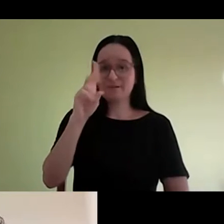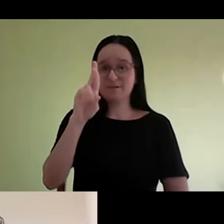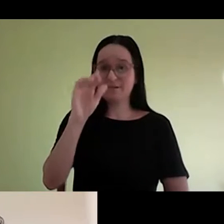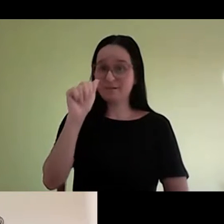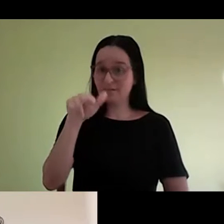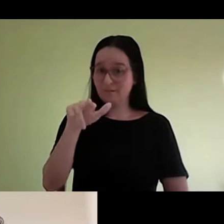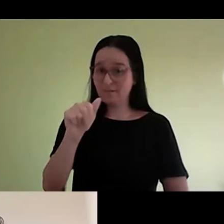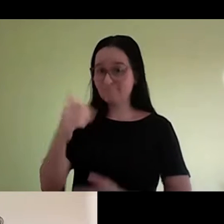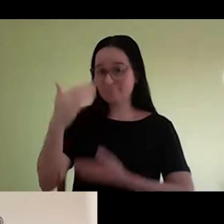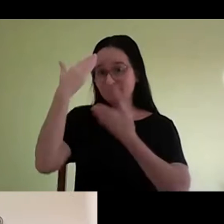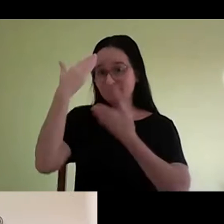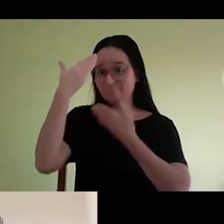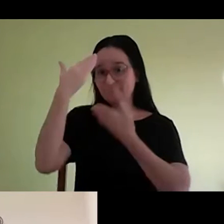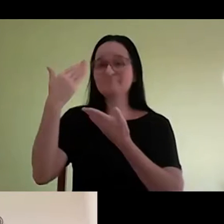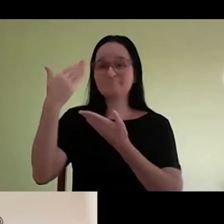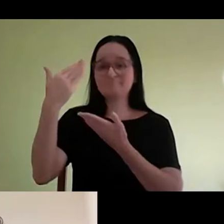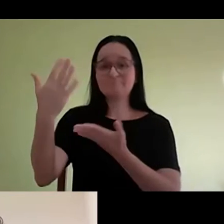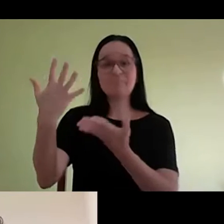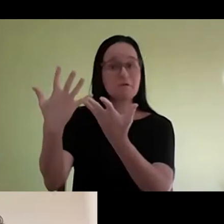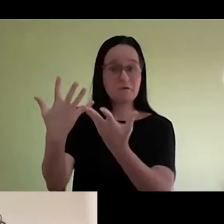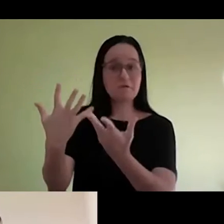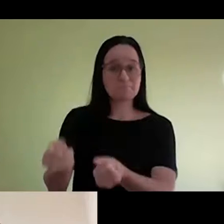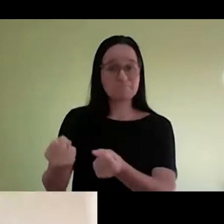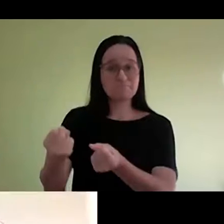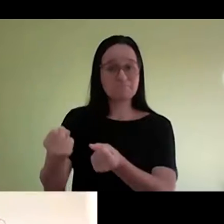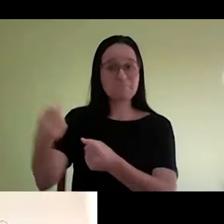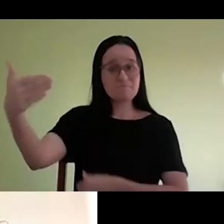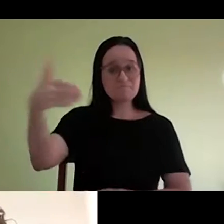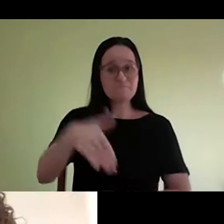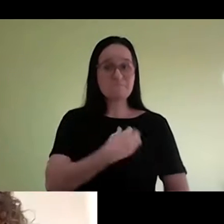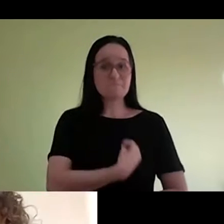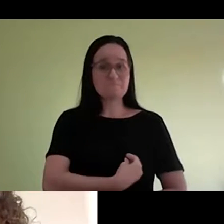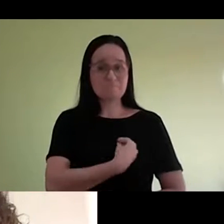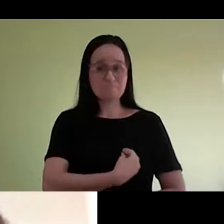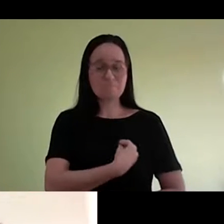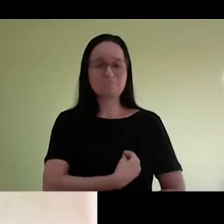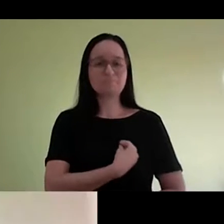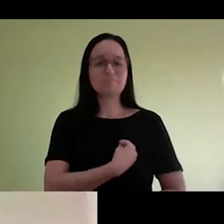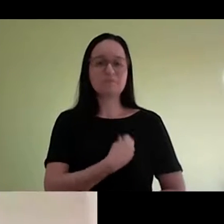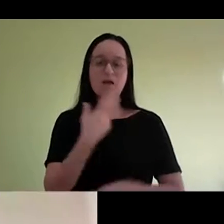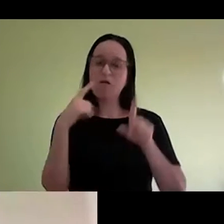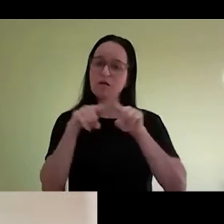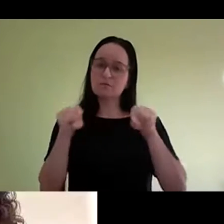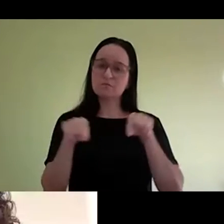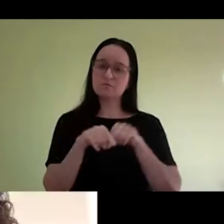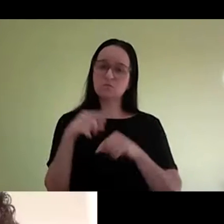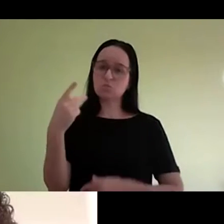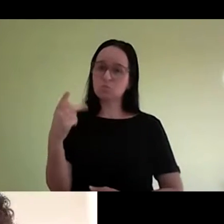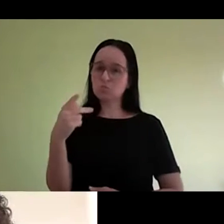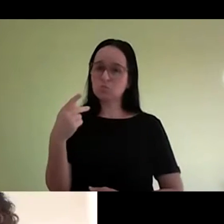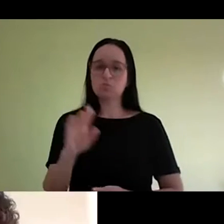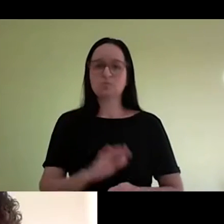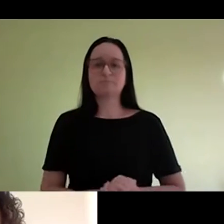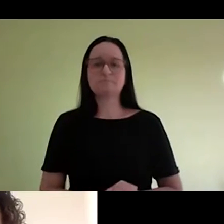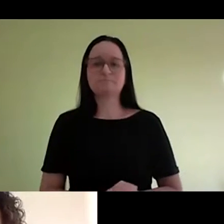por ter topado essa participação. e dizer que a sala é sua, Adriana. Ai, meu